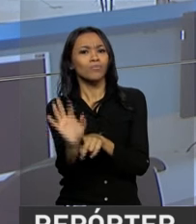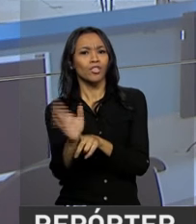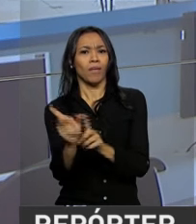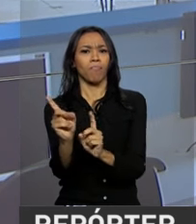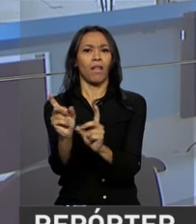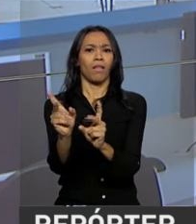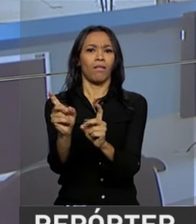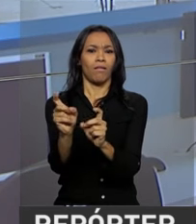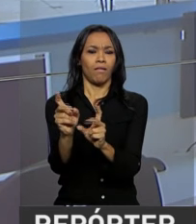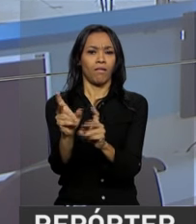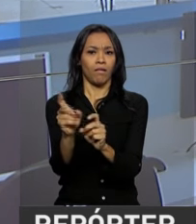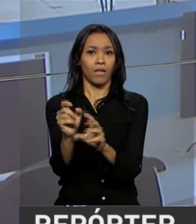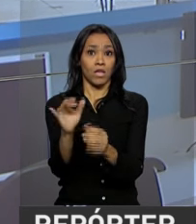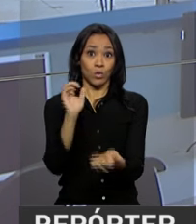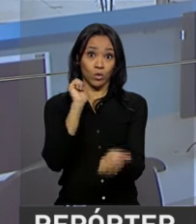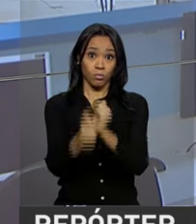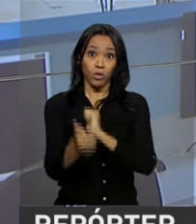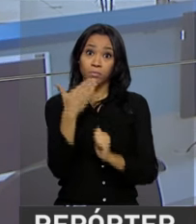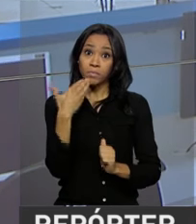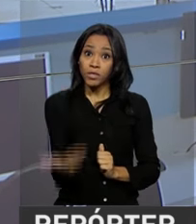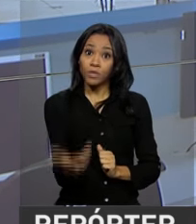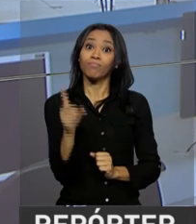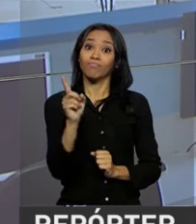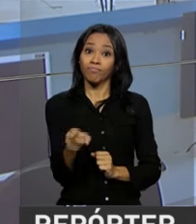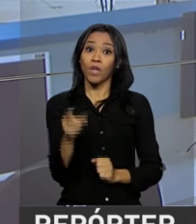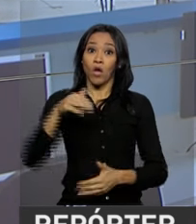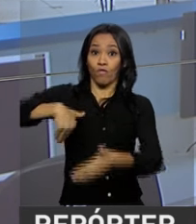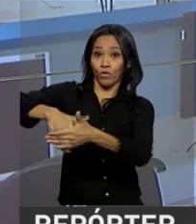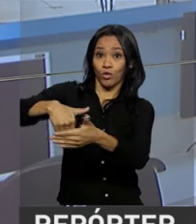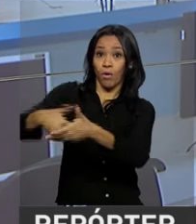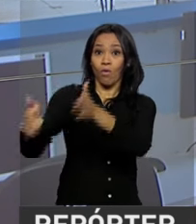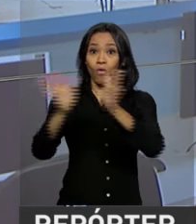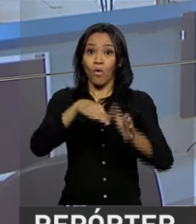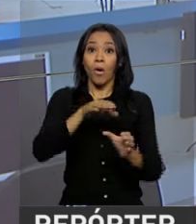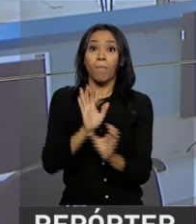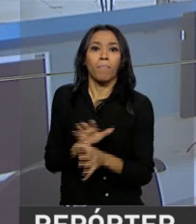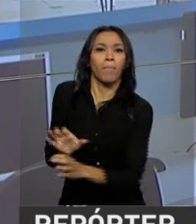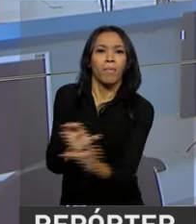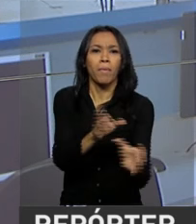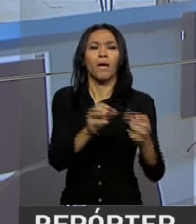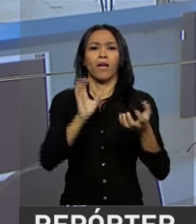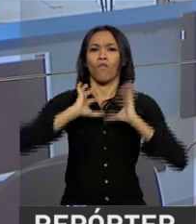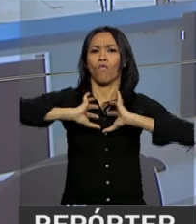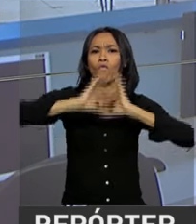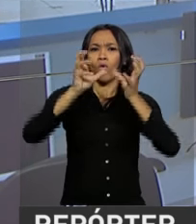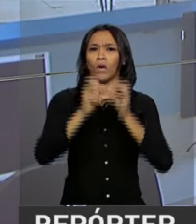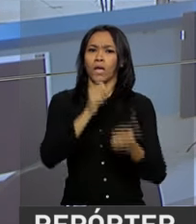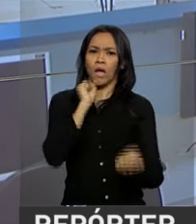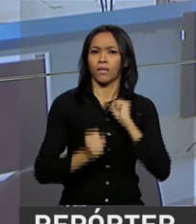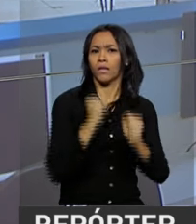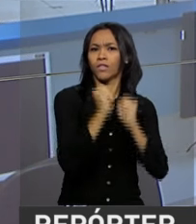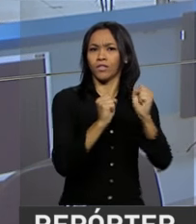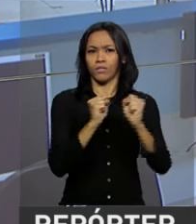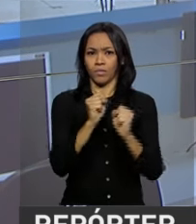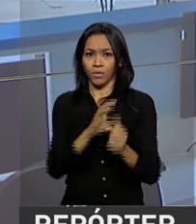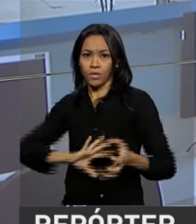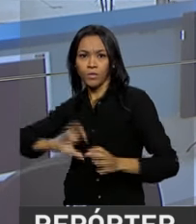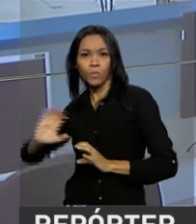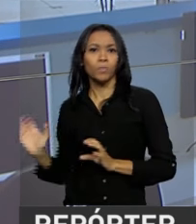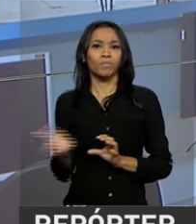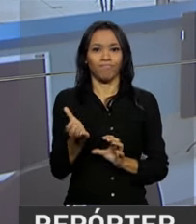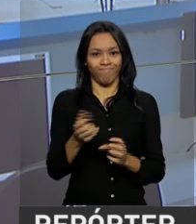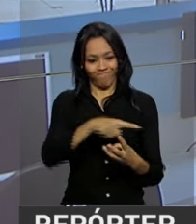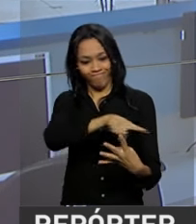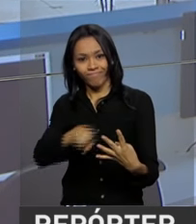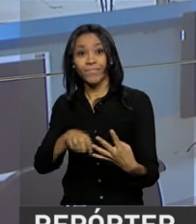venda. Entre os esportes mais pedidos estão o futebol, o basquete, o vôlei, o atletismo e o handebol. Rio de